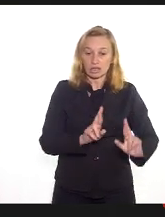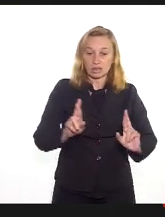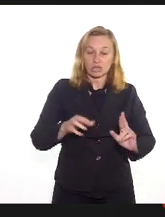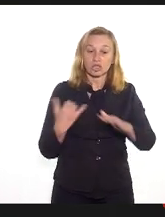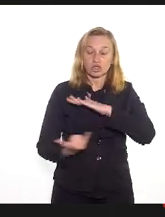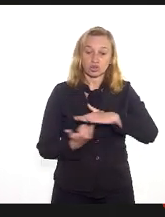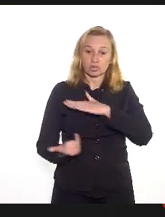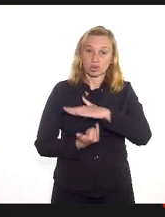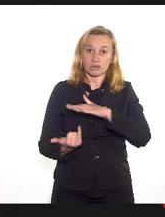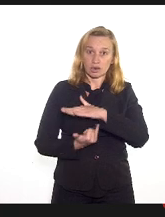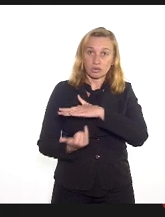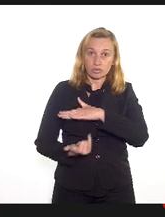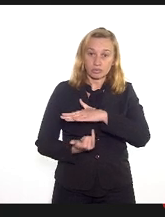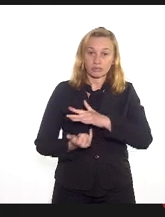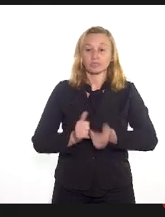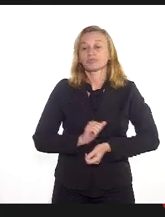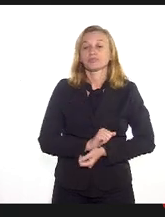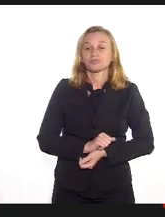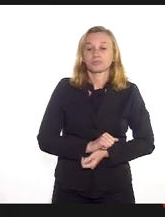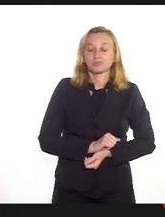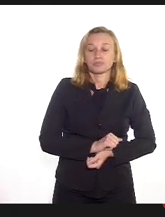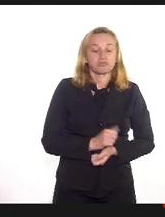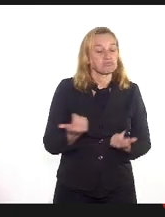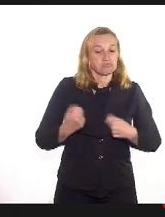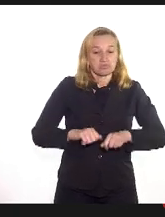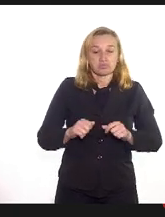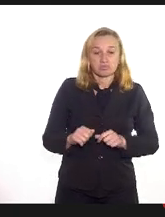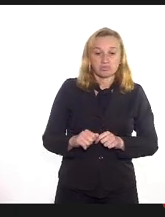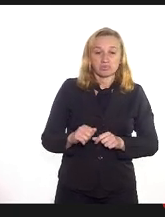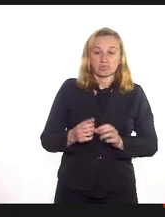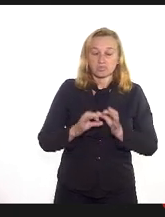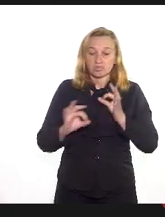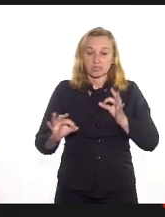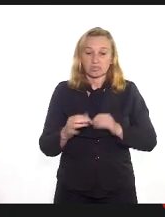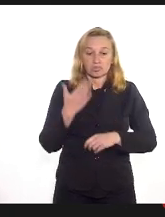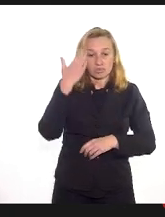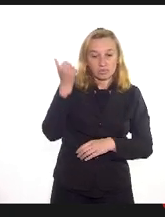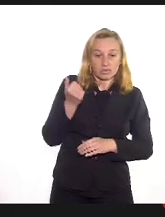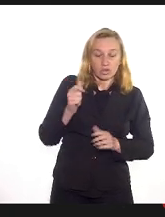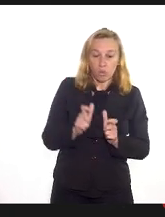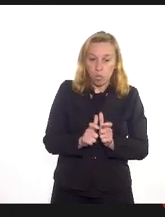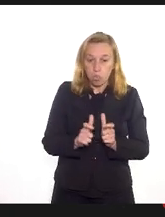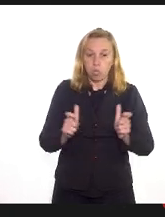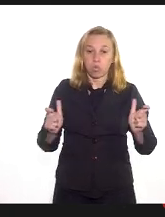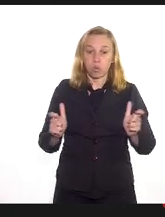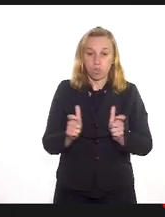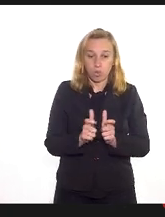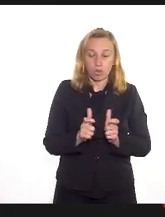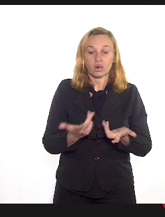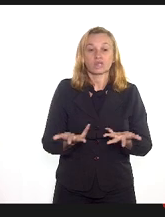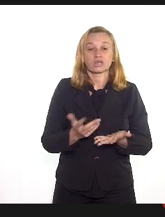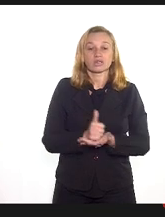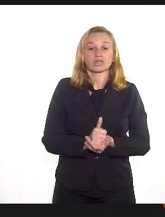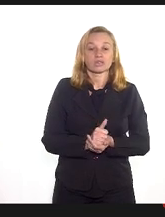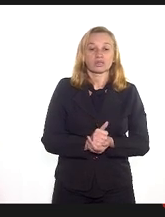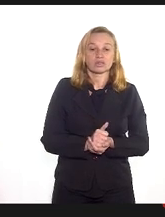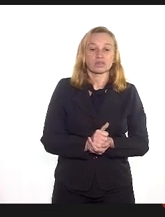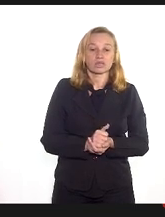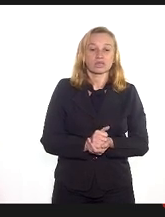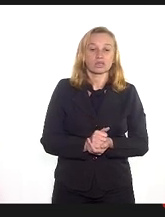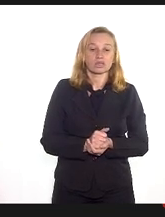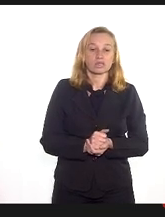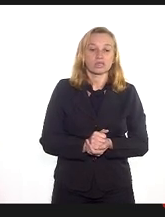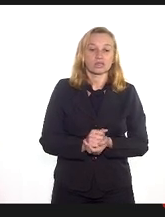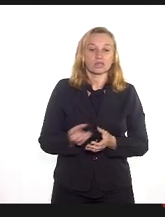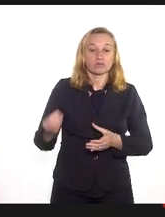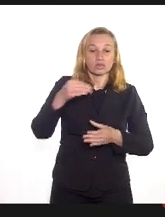institucional. Nós não precisamos ir muito longe para saber o grande volume de atores e de stakeholders que